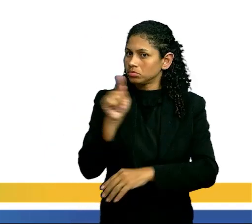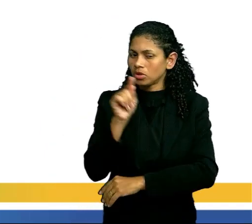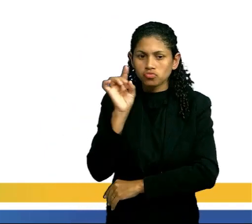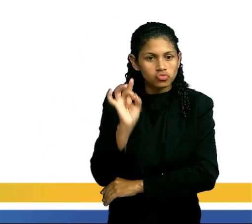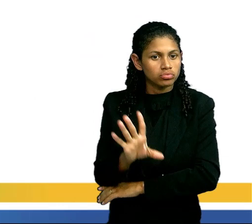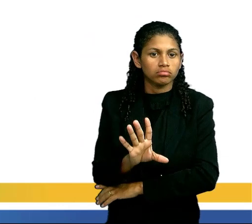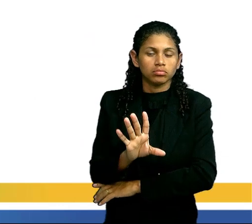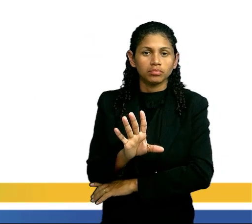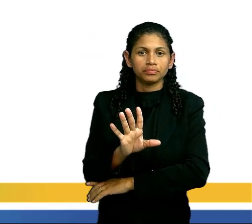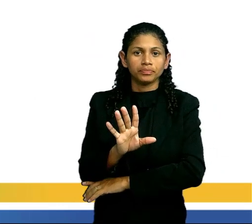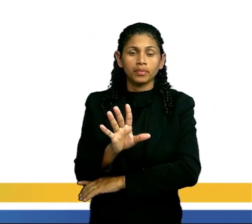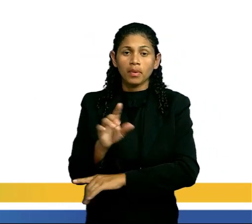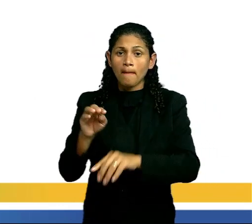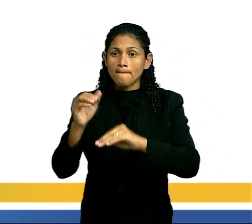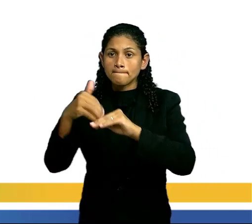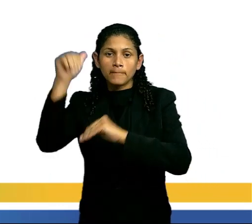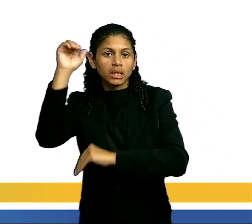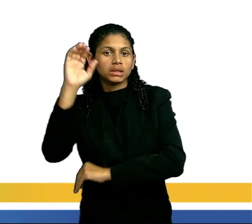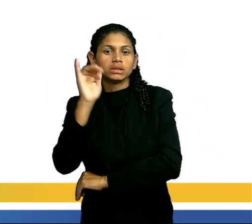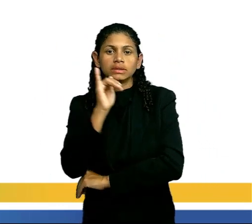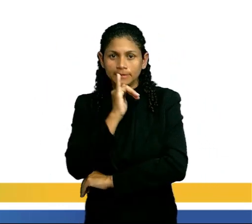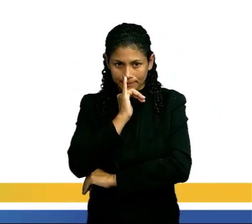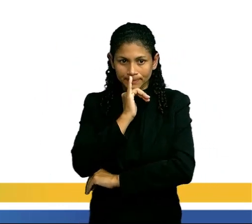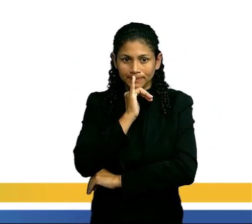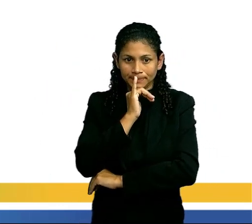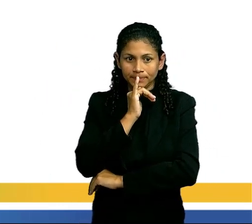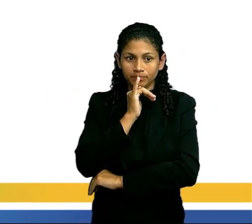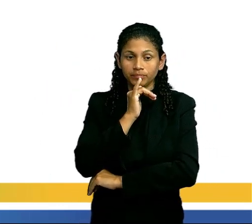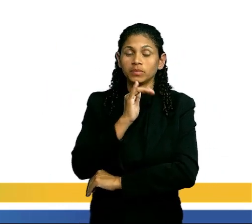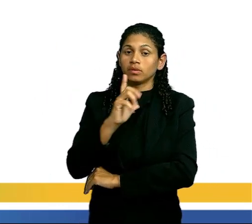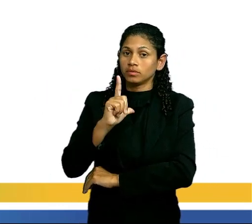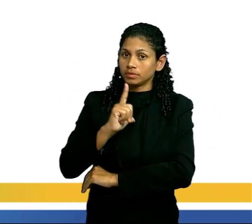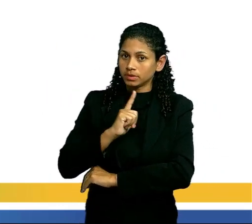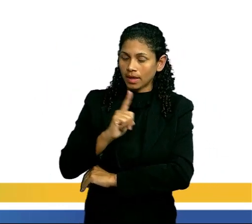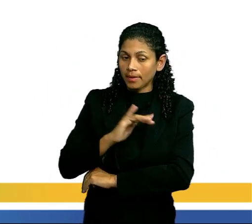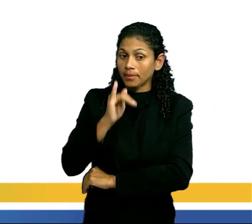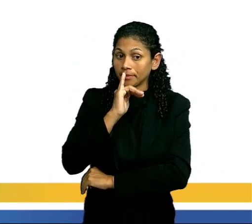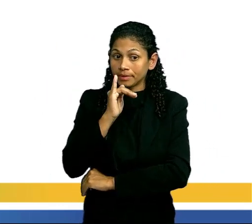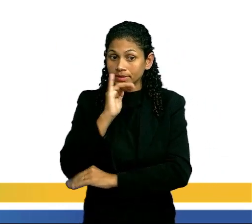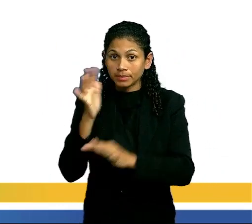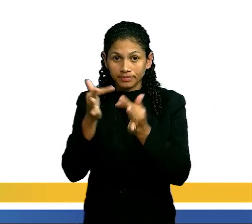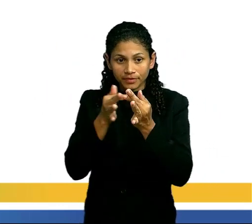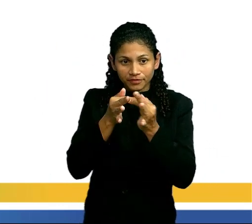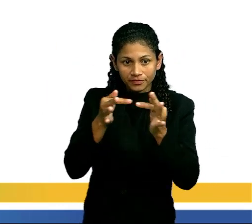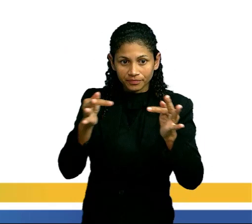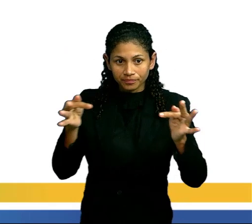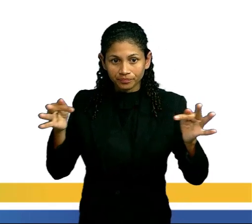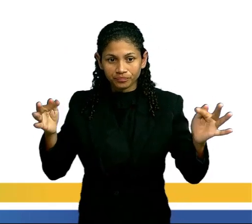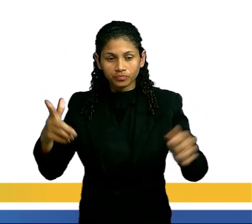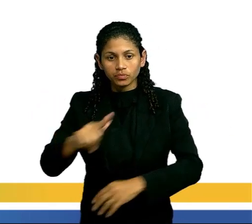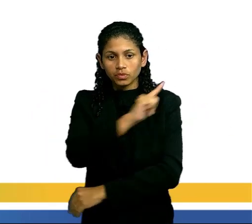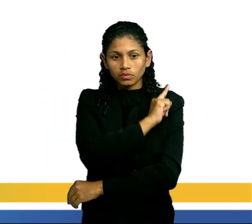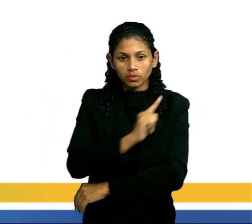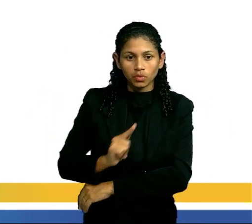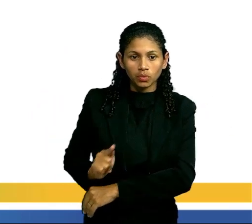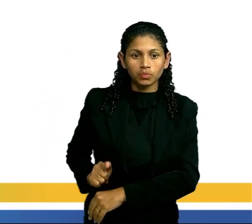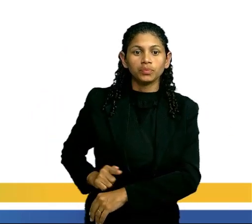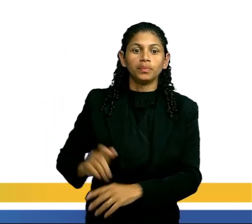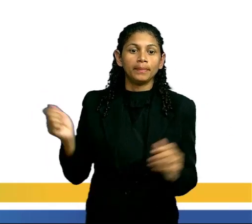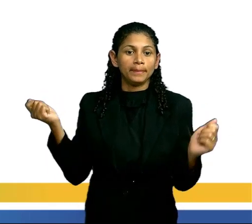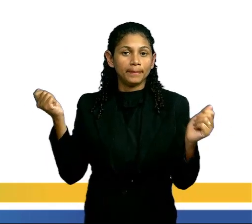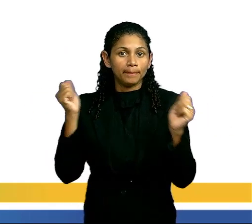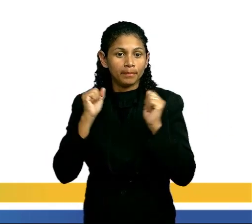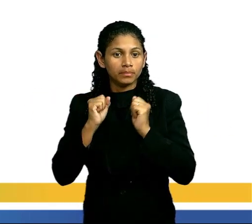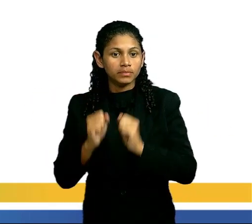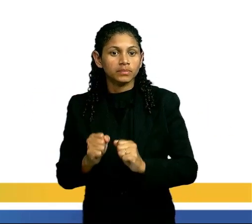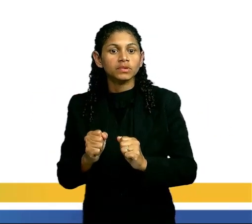proporcionar educação e saúde de qualidade ao seu povo. Veja que o ele está ligando, né, fazendo